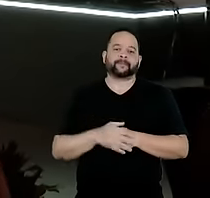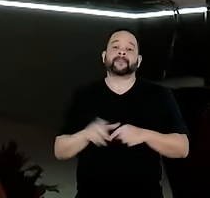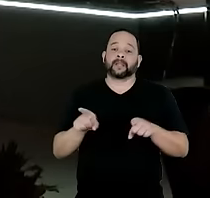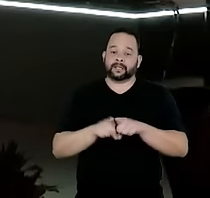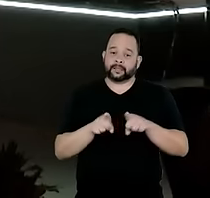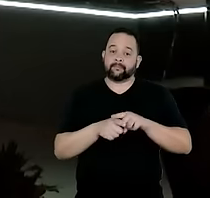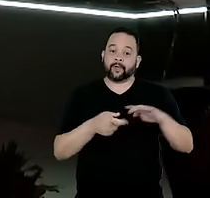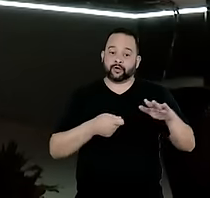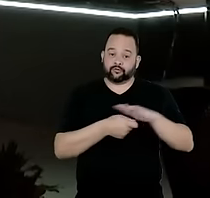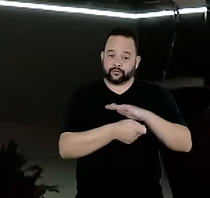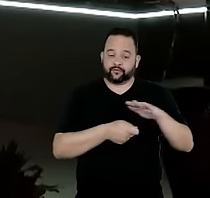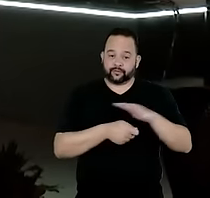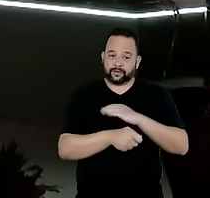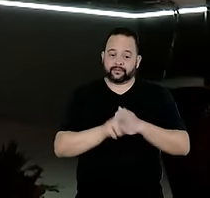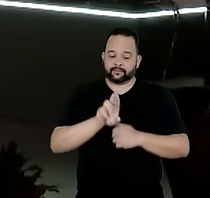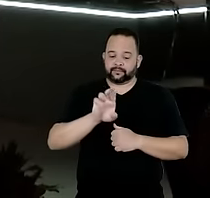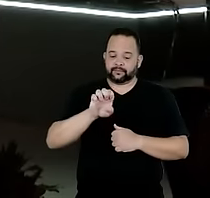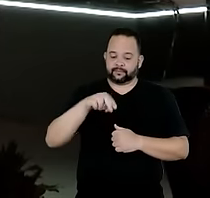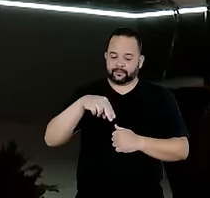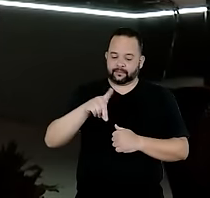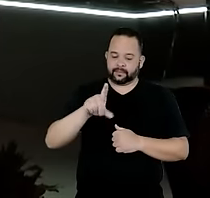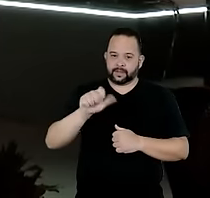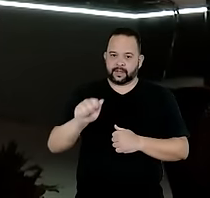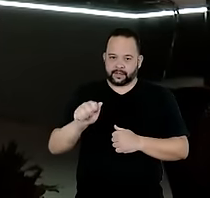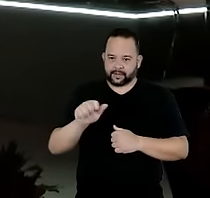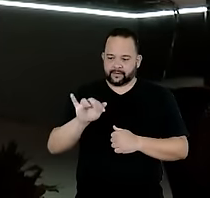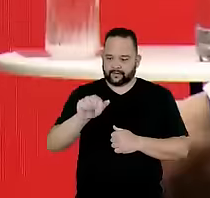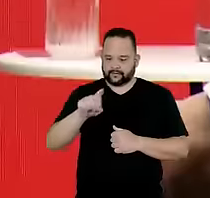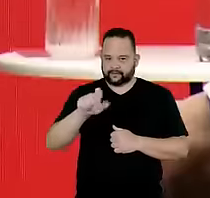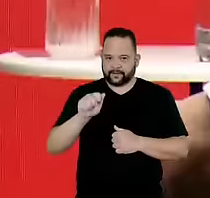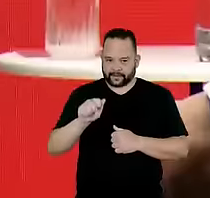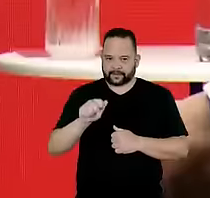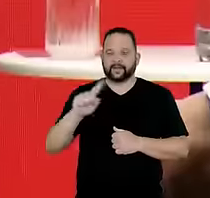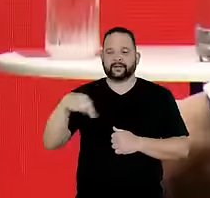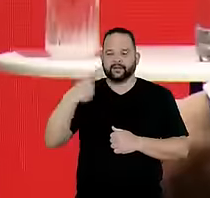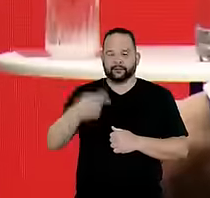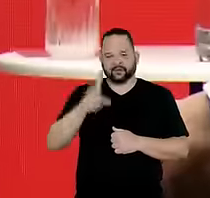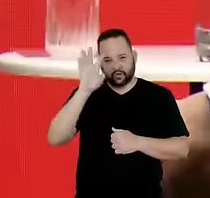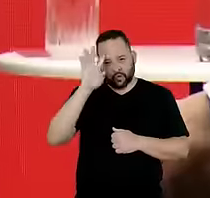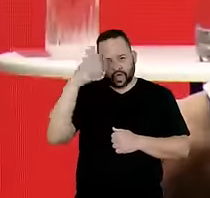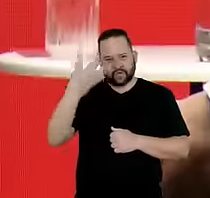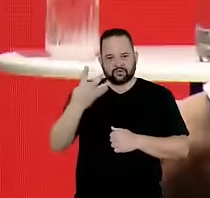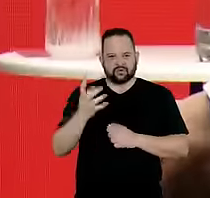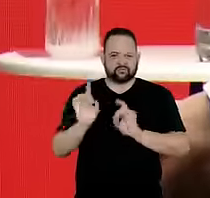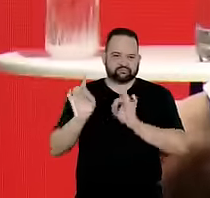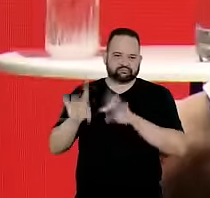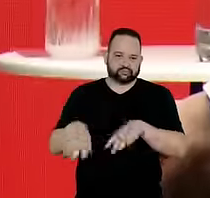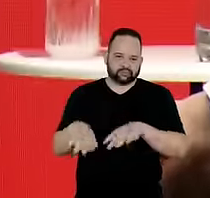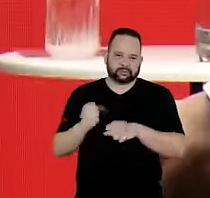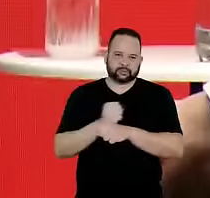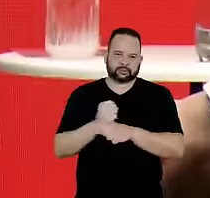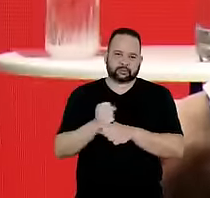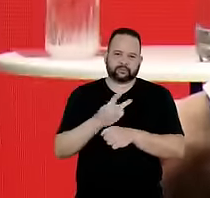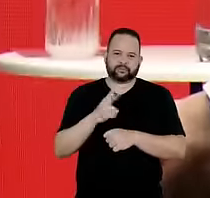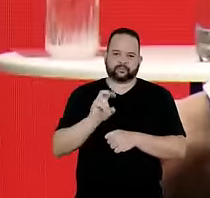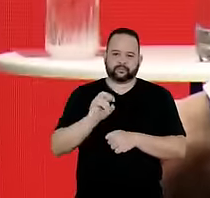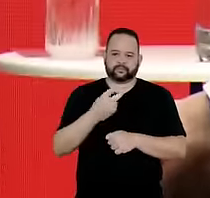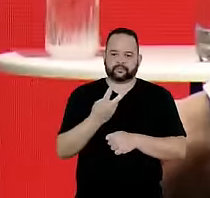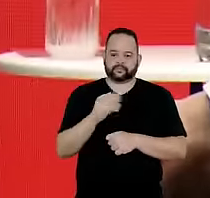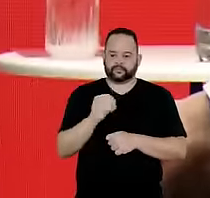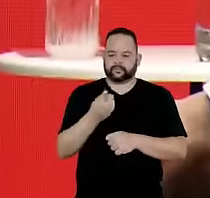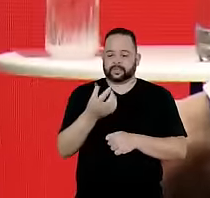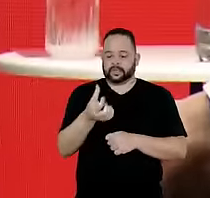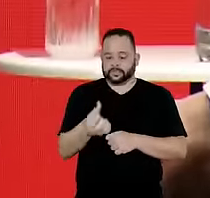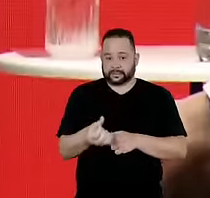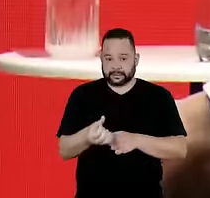tesoureiro lá por quase 7 anos até decidi sair eh do banco em 2016 né e fiquei tocando um pouco os